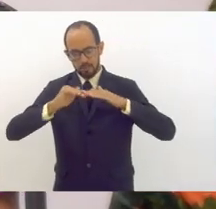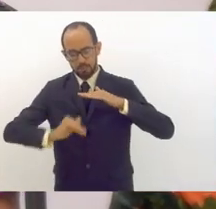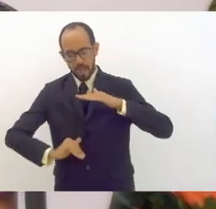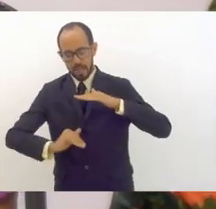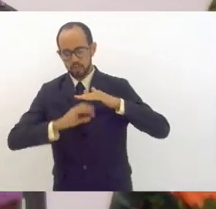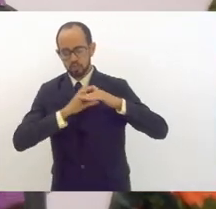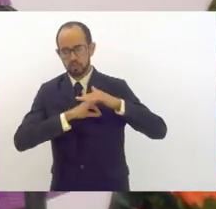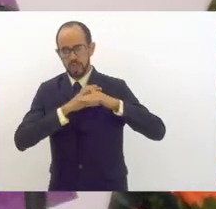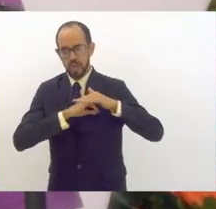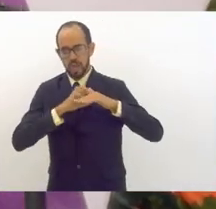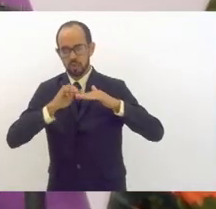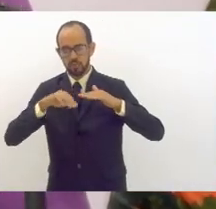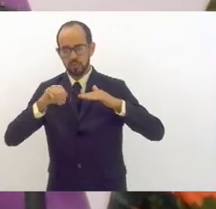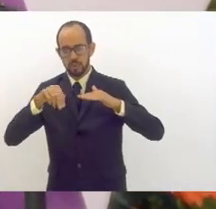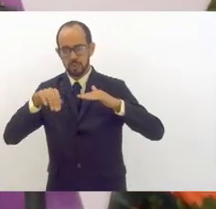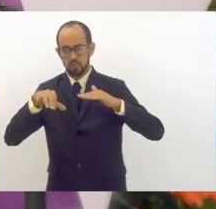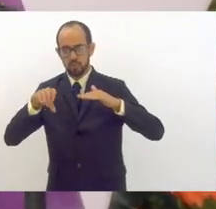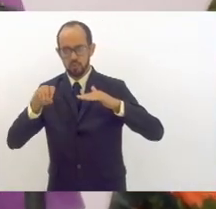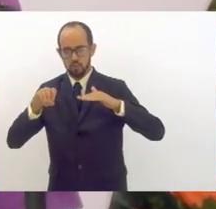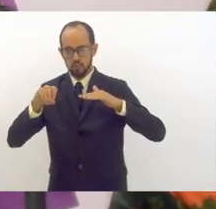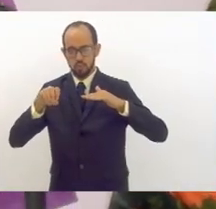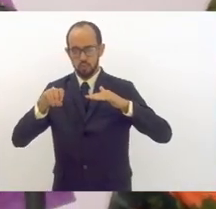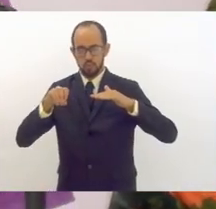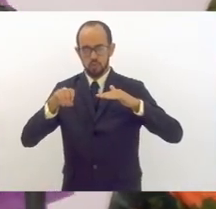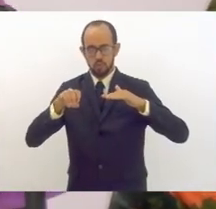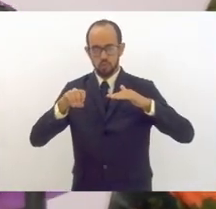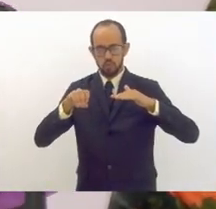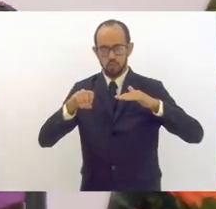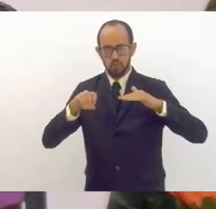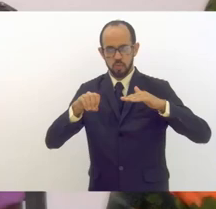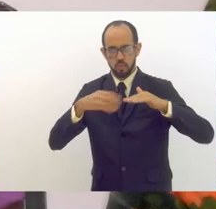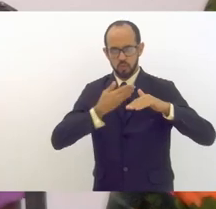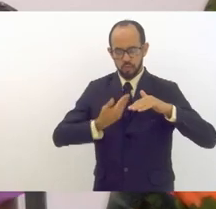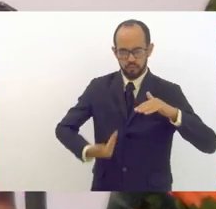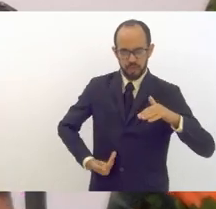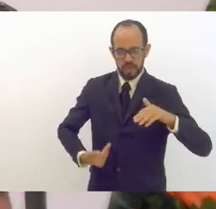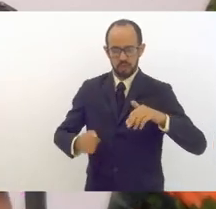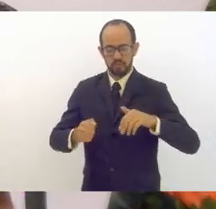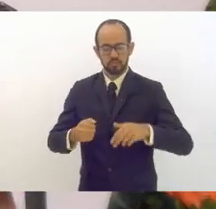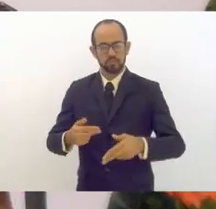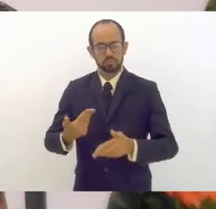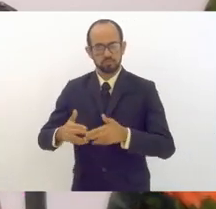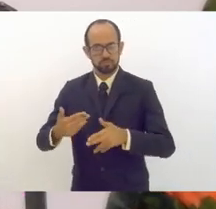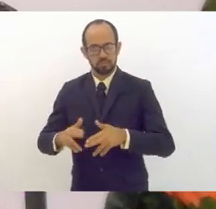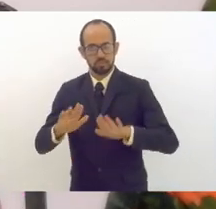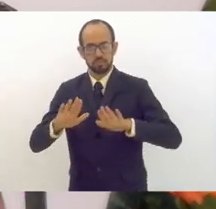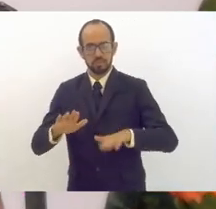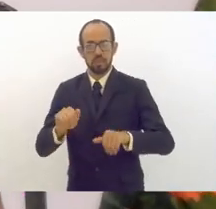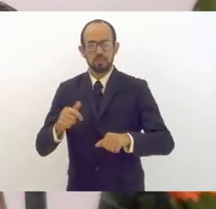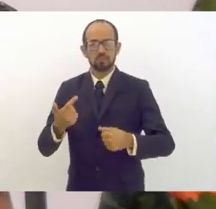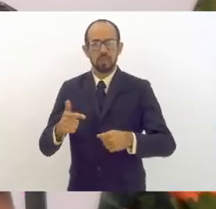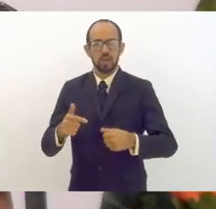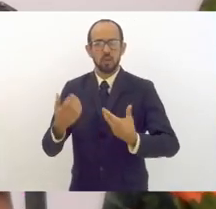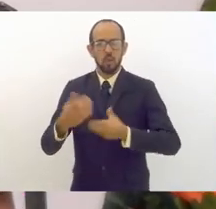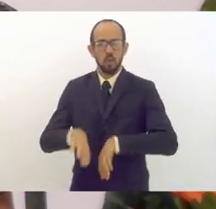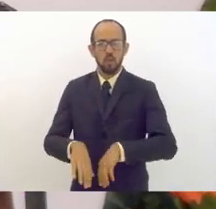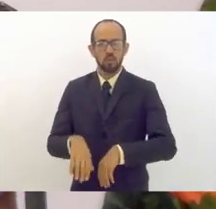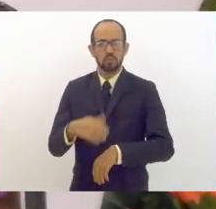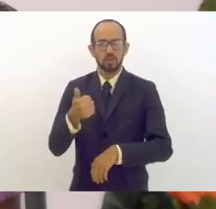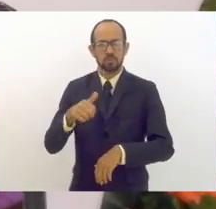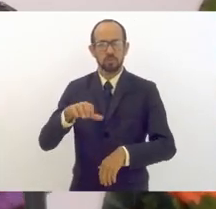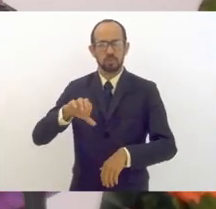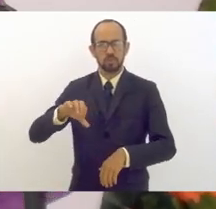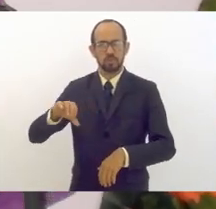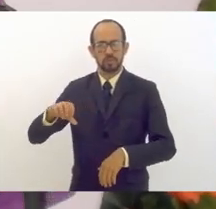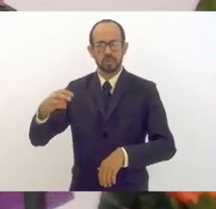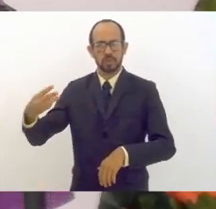O governo costuma argumentar, mas não tem nenhum funcionário início de carreira, porque não há concurso desde 1993, todos estão no topo